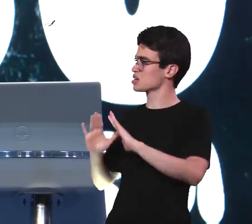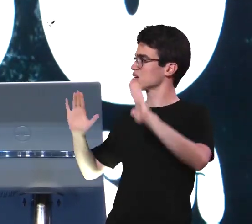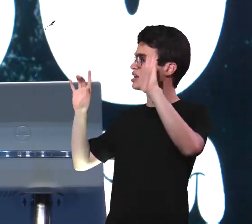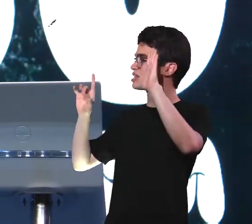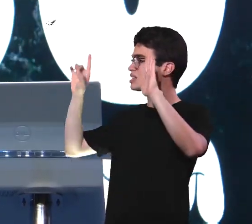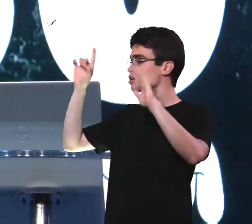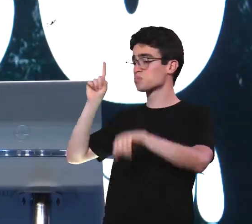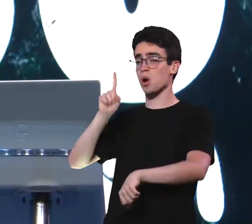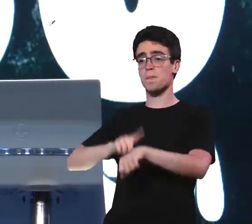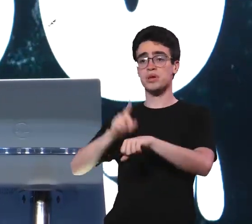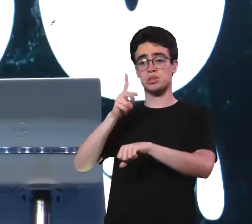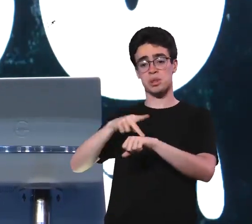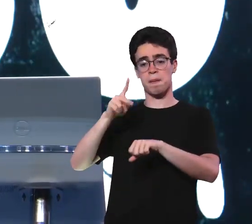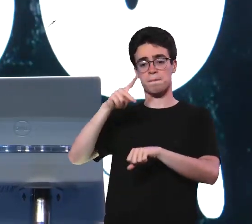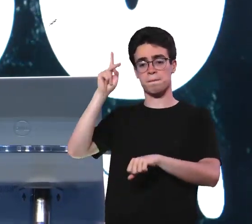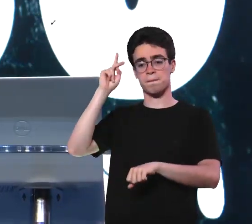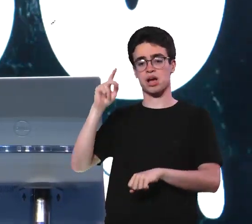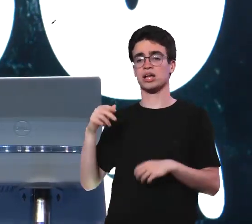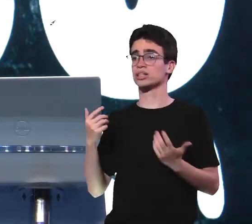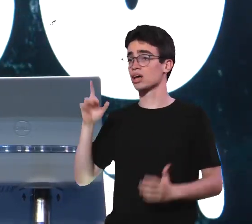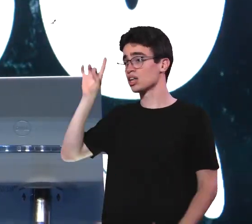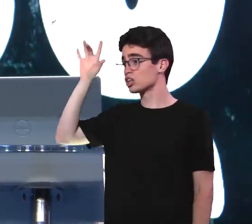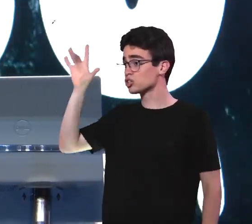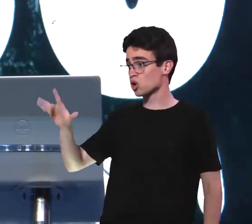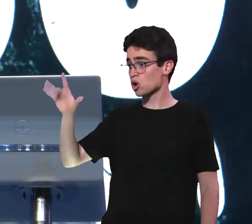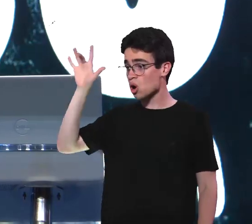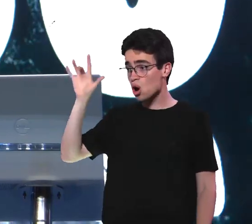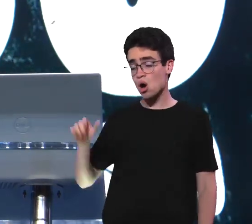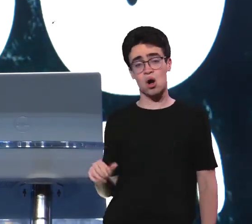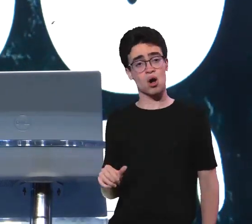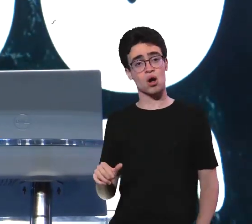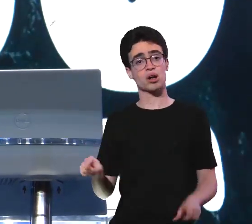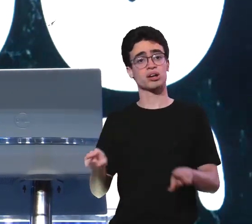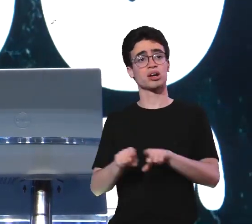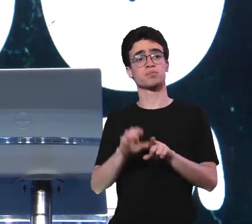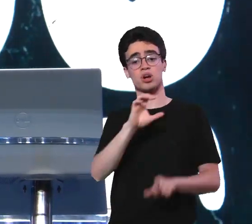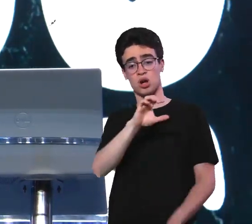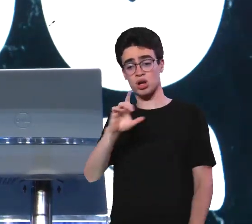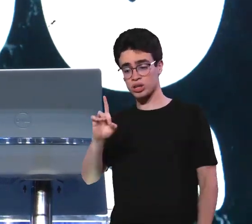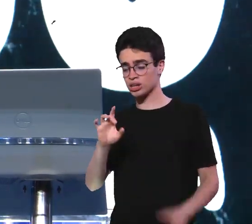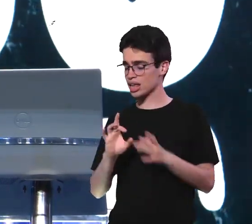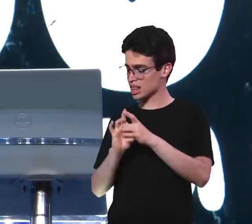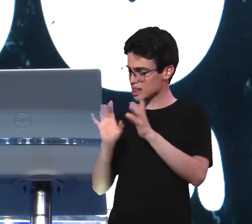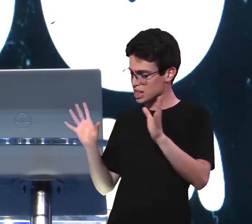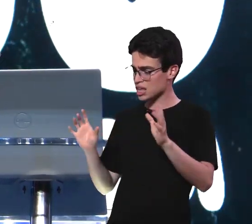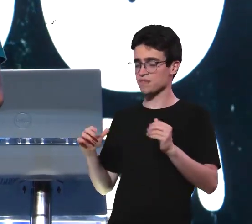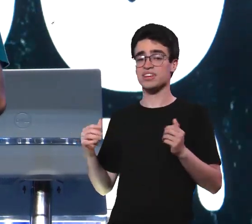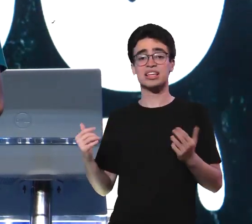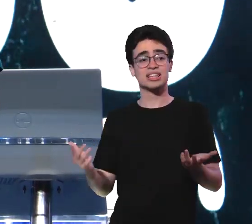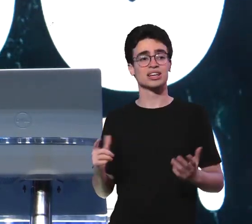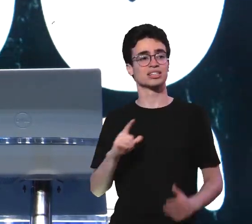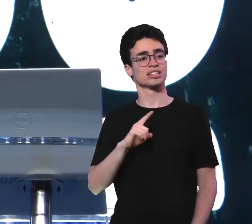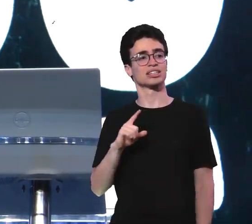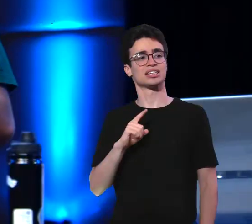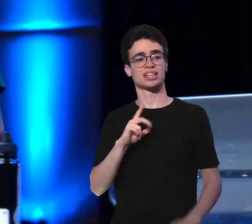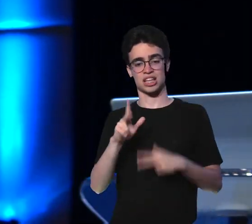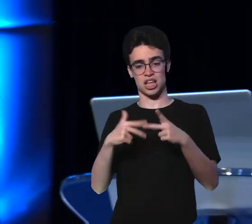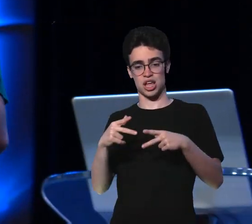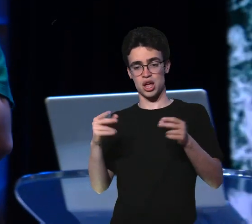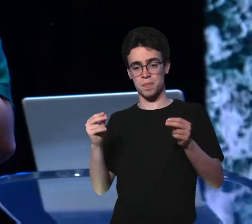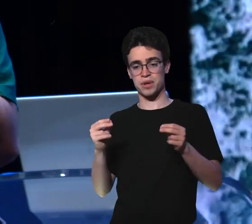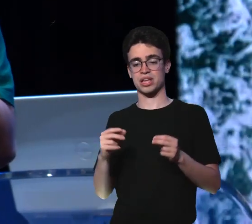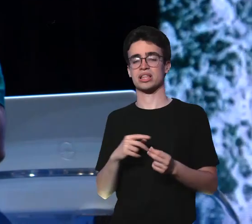Páscoa. Deus tocou o coração, os coordenadores deixaram, eles fizeram lembrancinhas